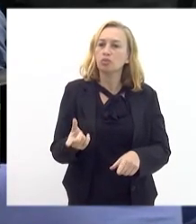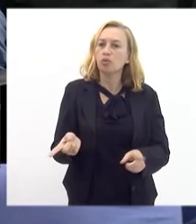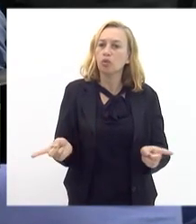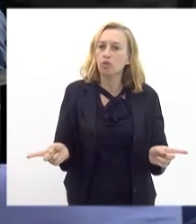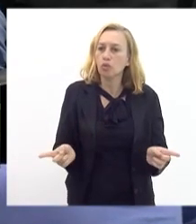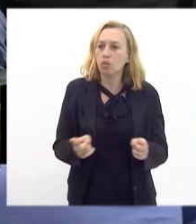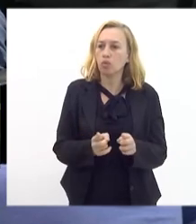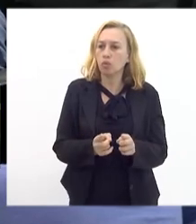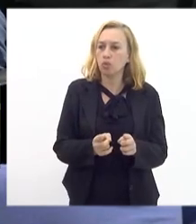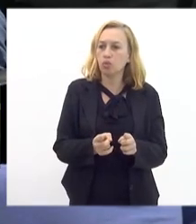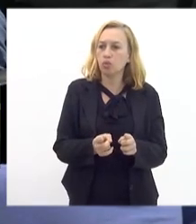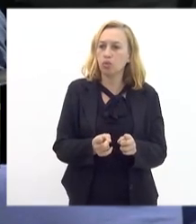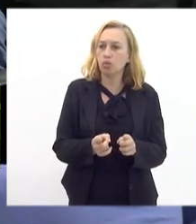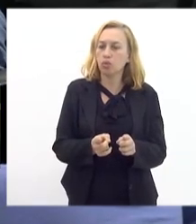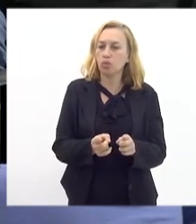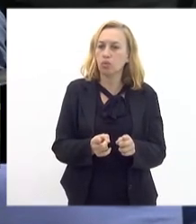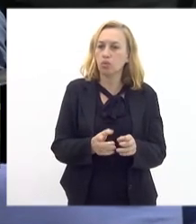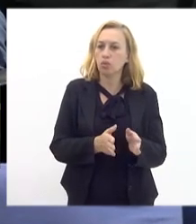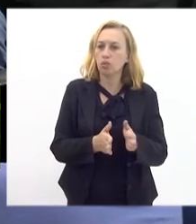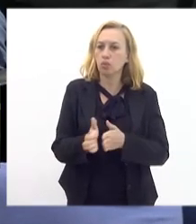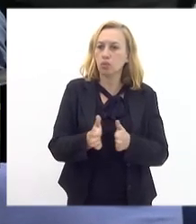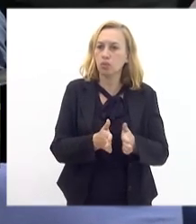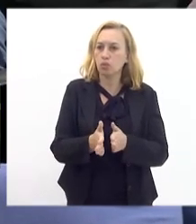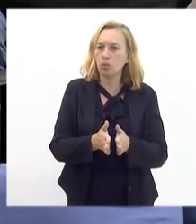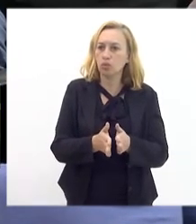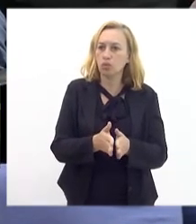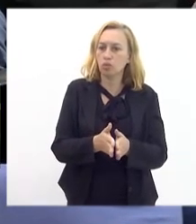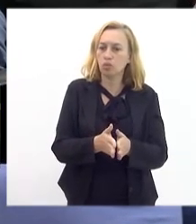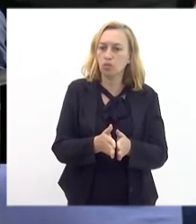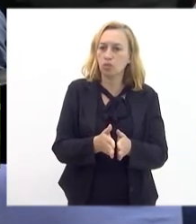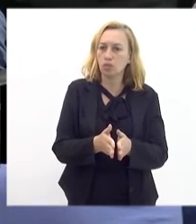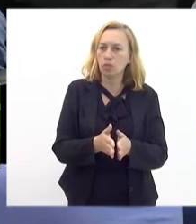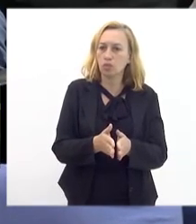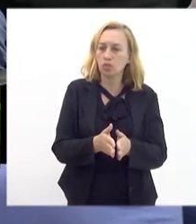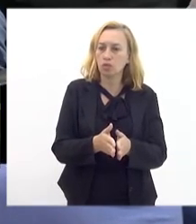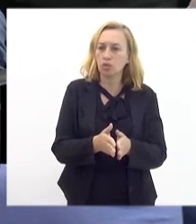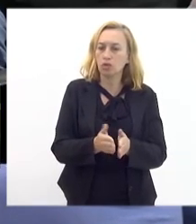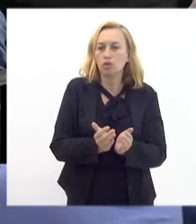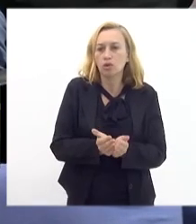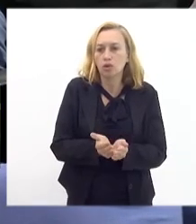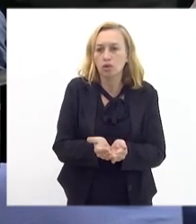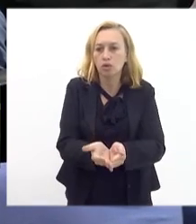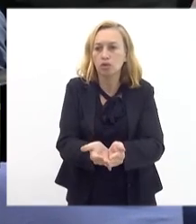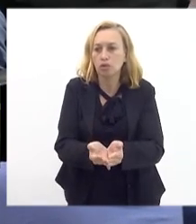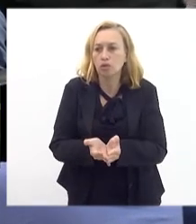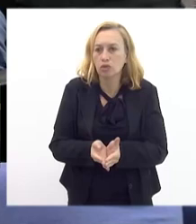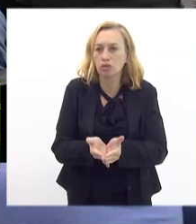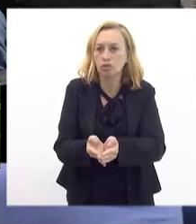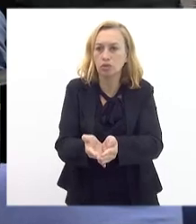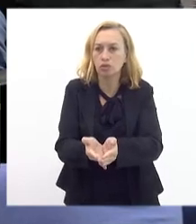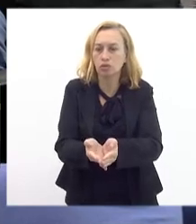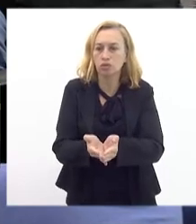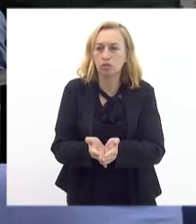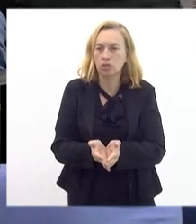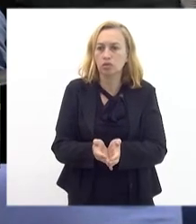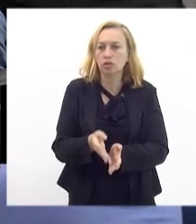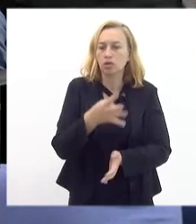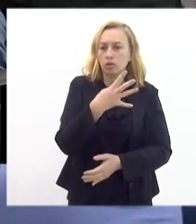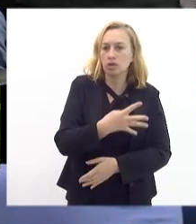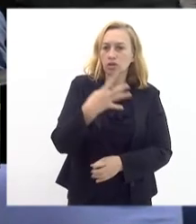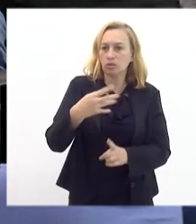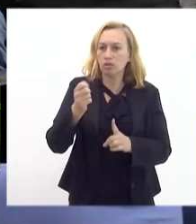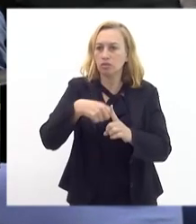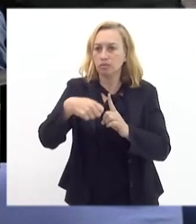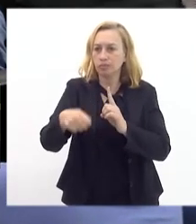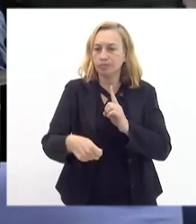em que ela fácil mobilização da capa chip E aí colocar os navios e tem uma planta de 44 meses